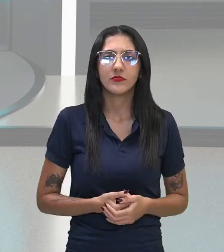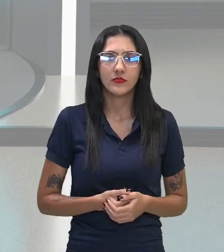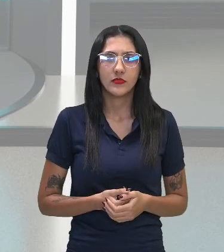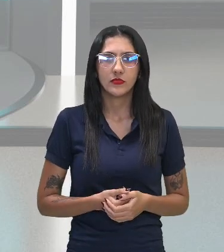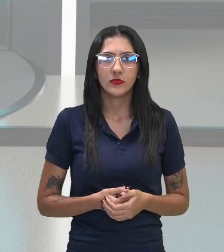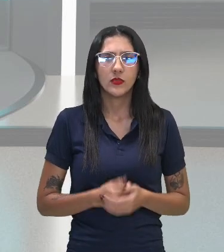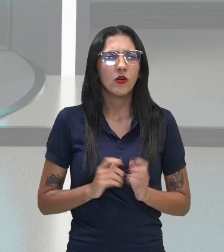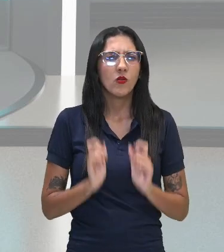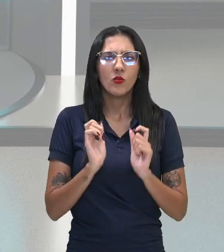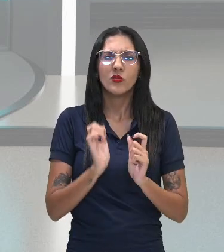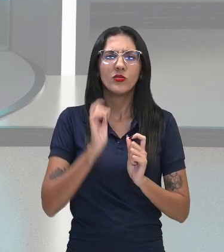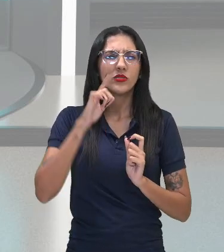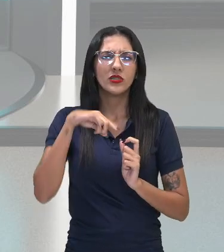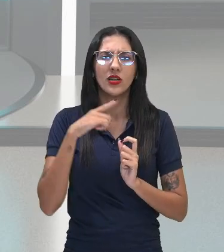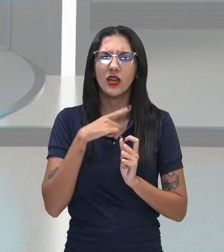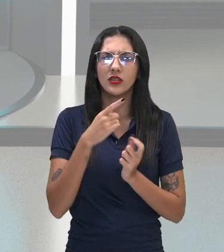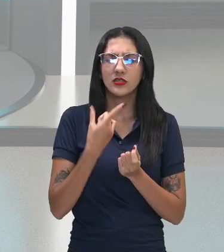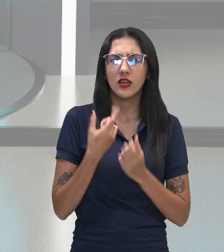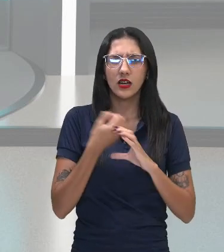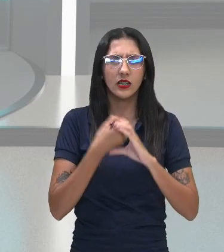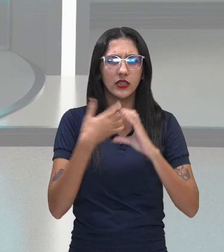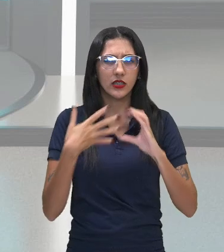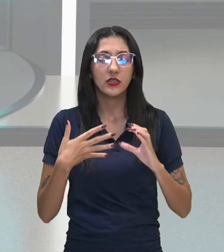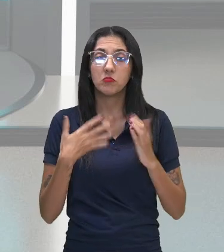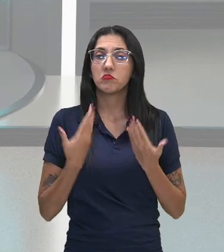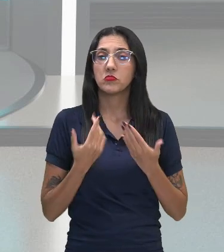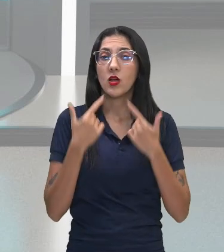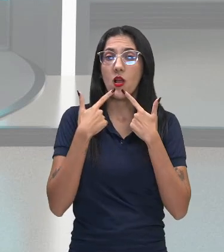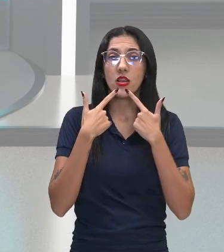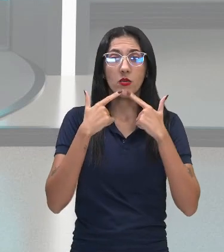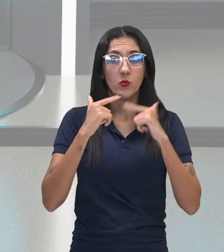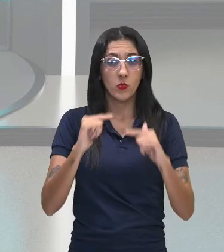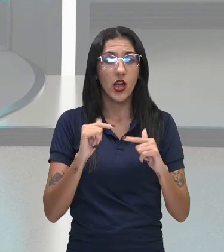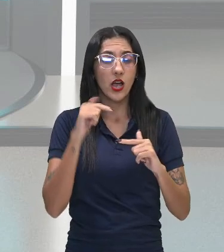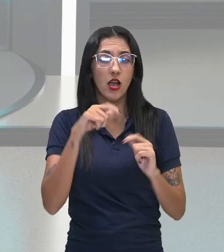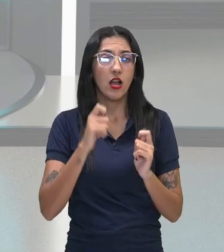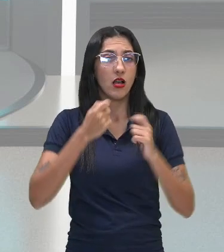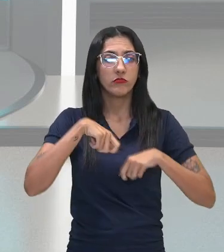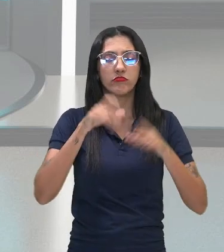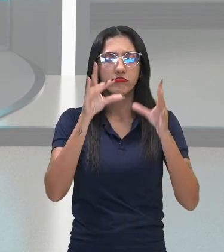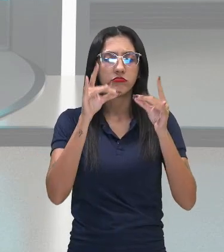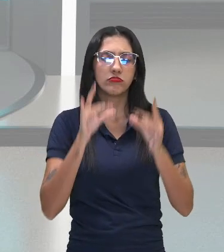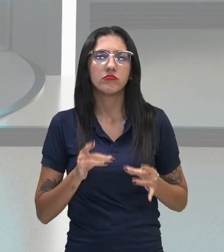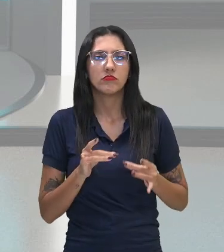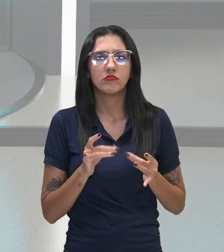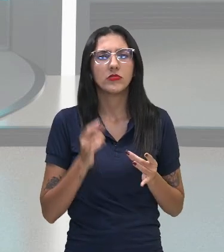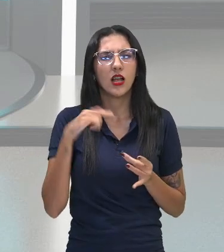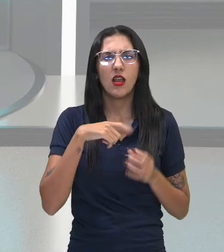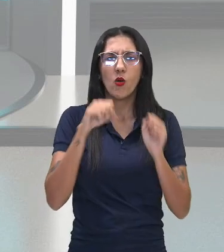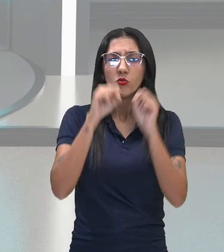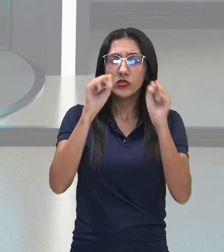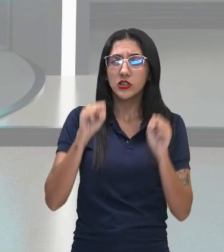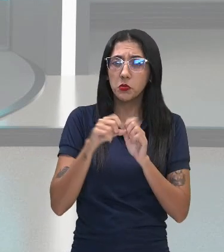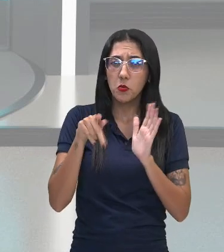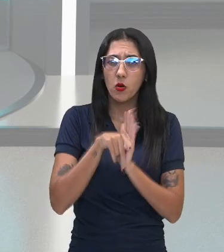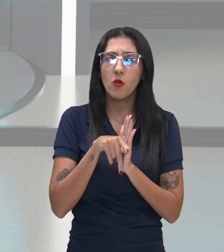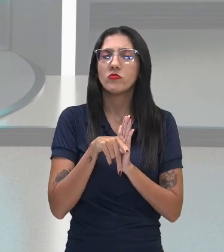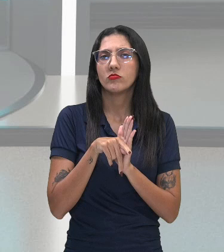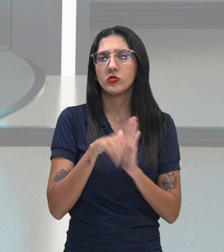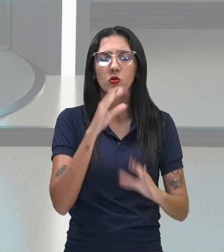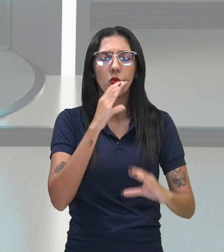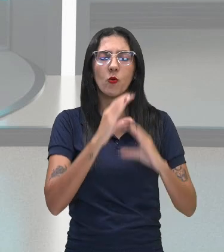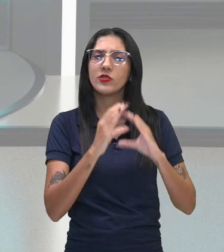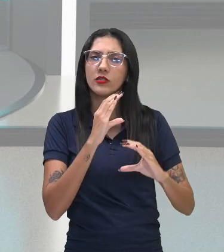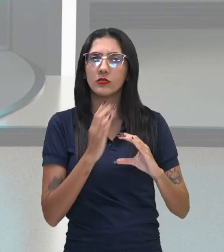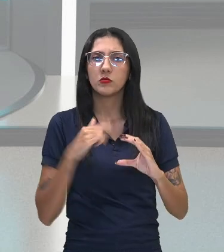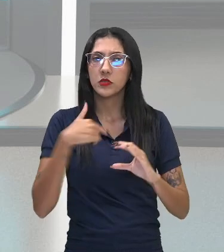os recursos linguísticos? A linguagem pode ser definida como um sistema de comunicação que